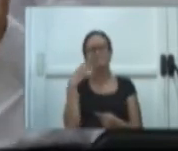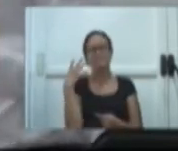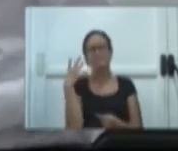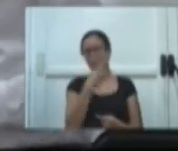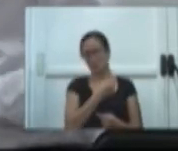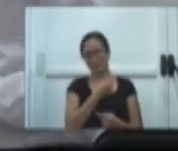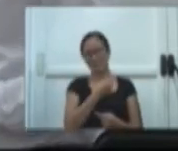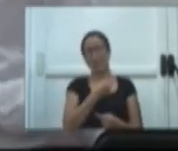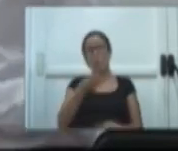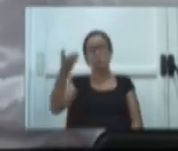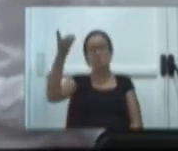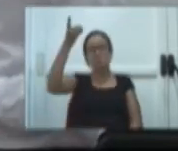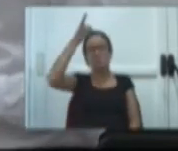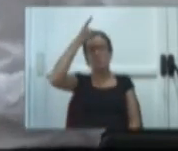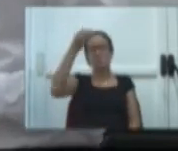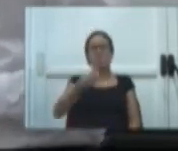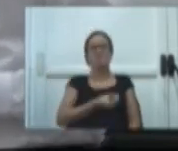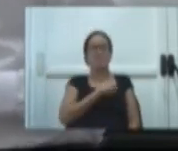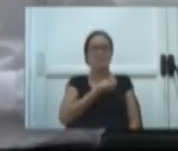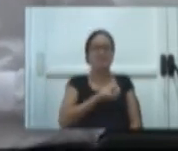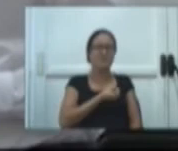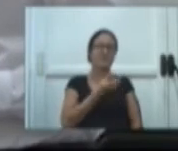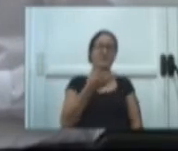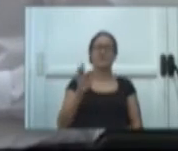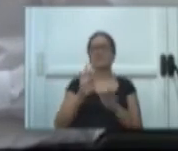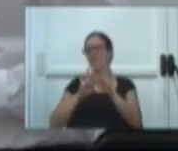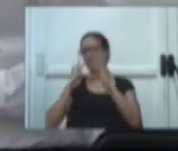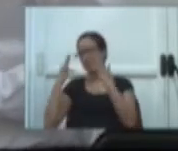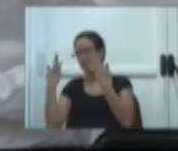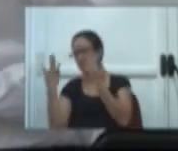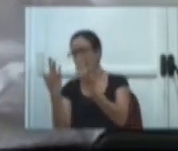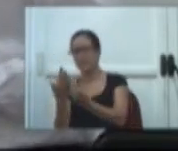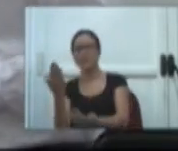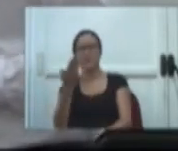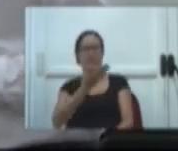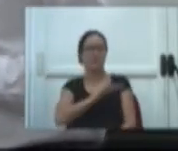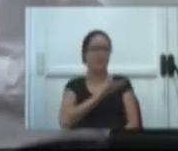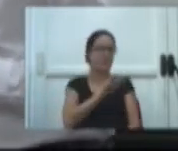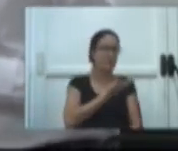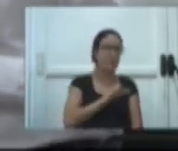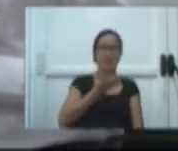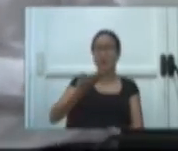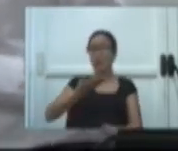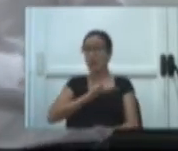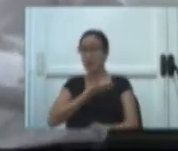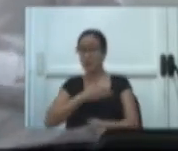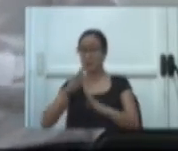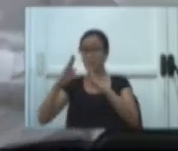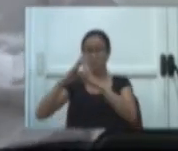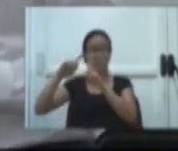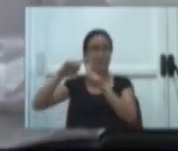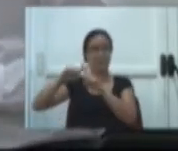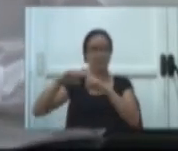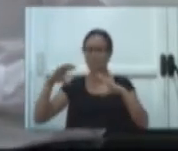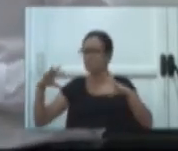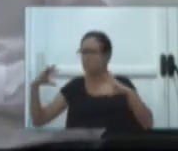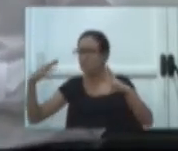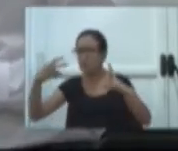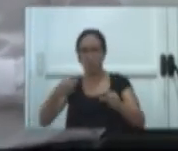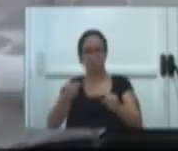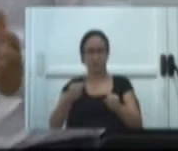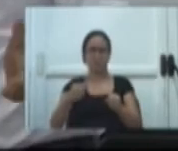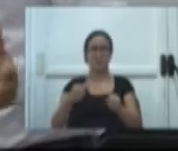o dom da vida, o dom da família, dos amigos, dos irmãos de fé, de caminhada. Agradeço à